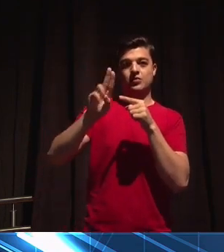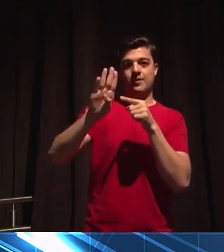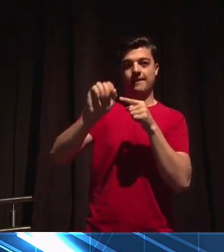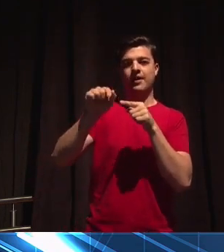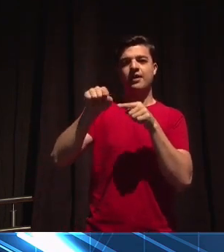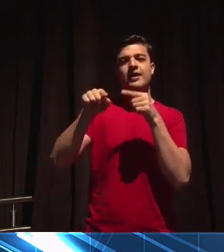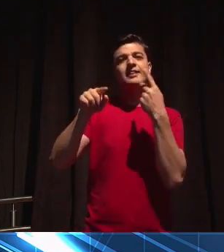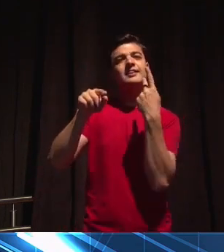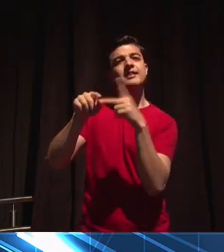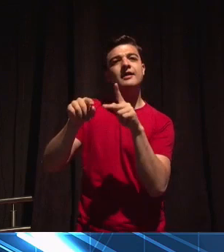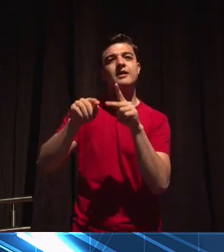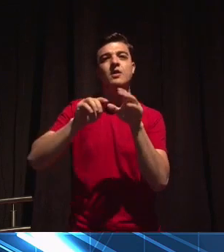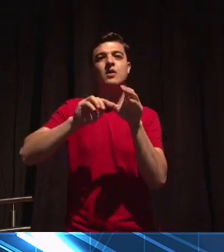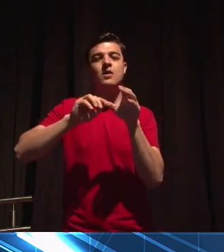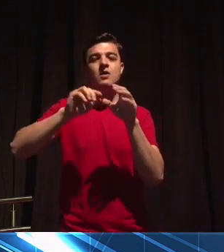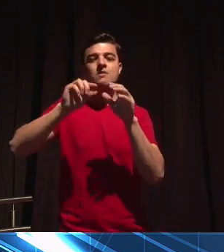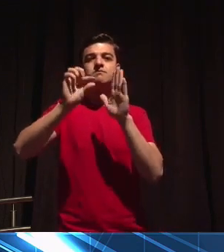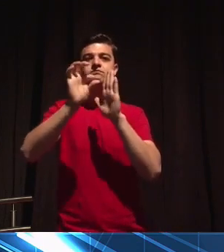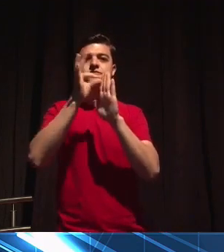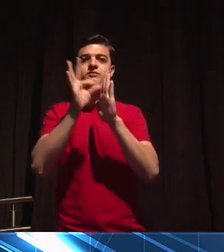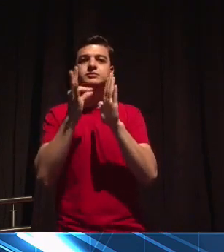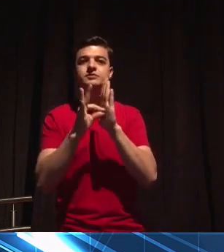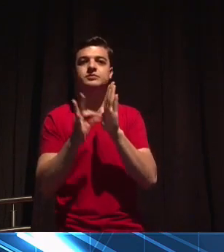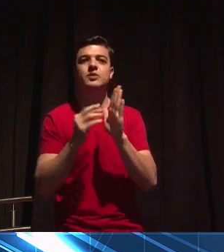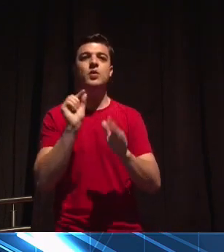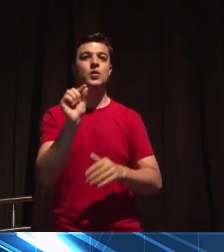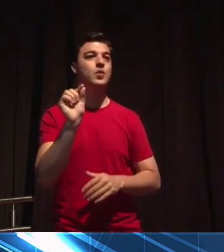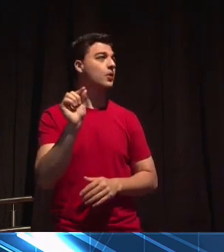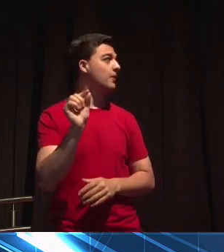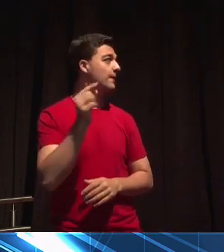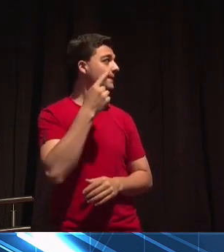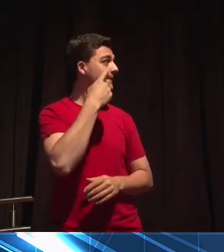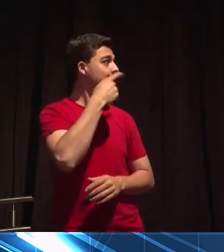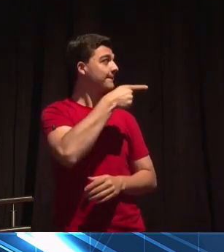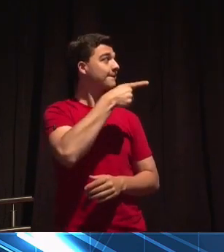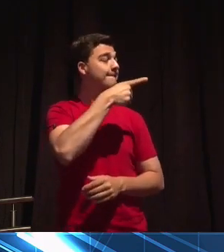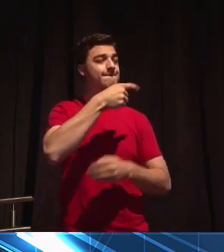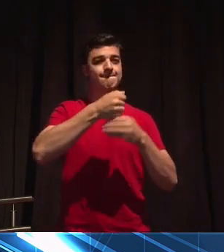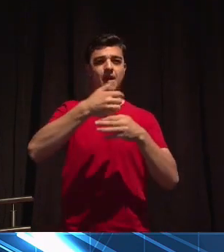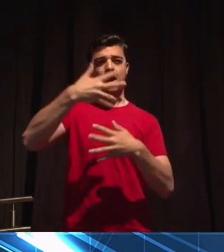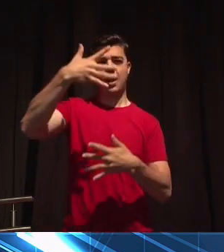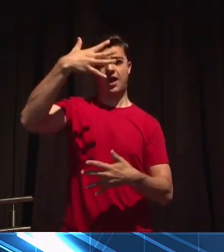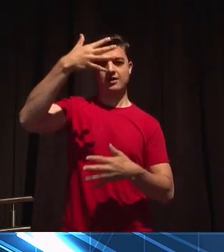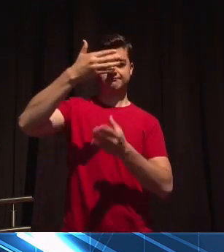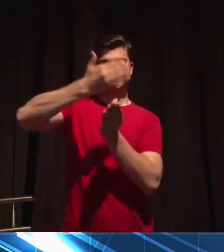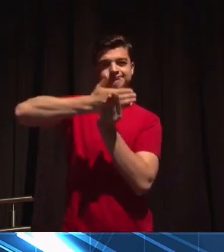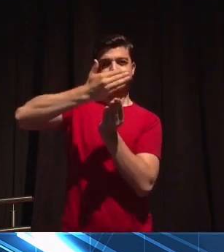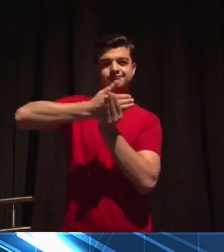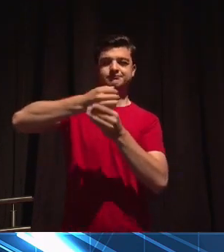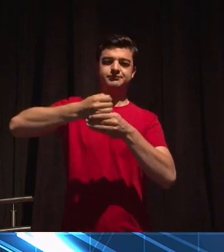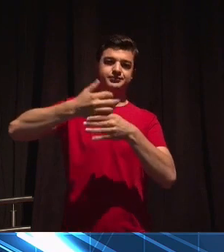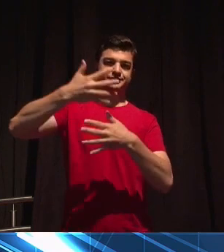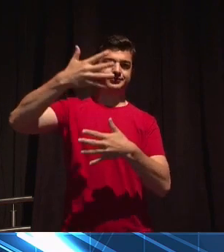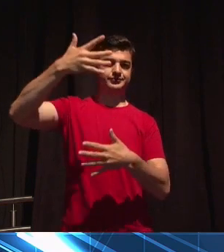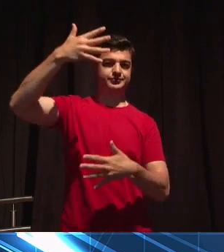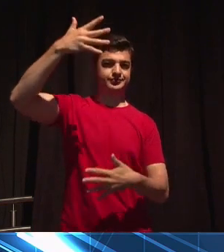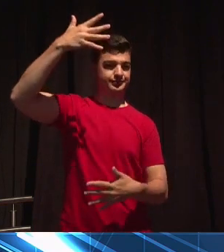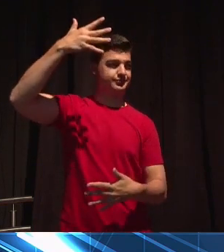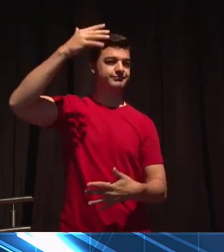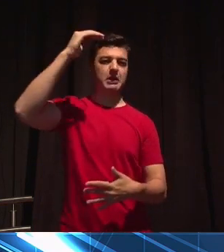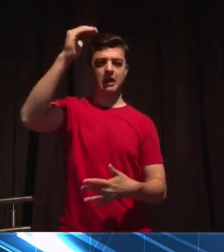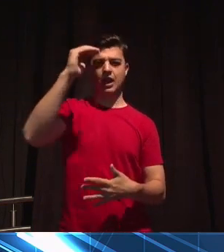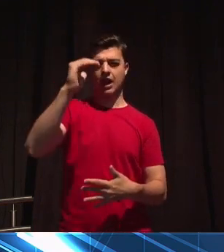ó então é um arquivão que vai ter aí ó deixa eu listar aqui se eu ficar listando aqui eu vou ficar até amanhã